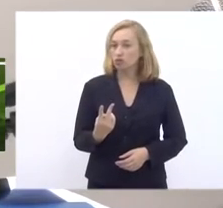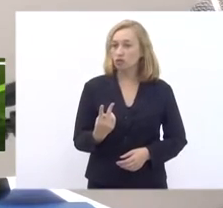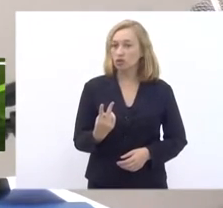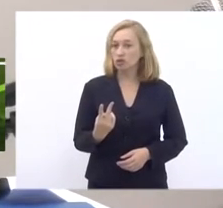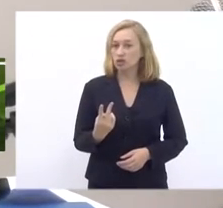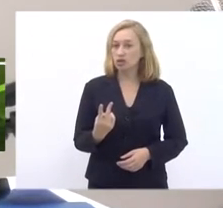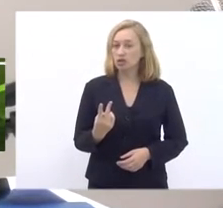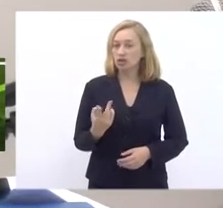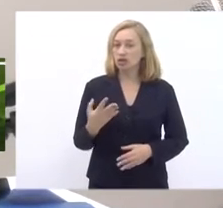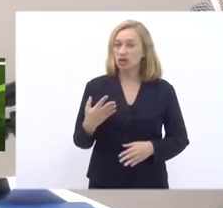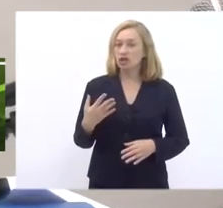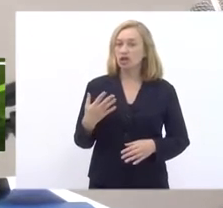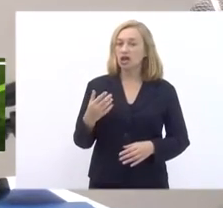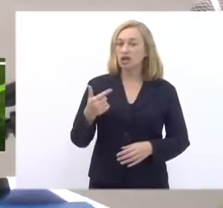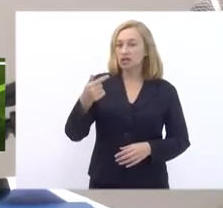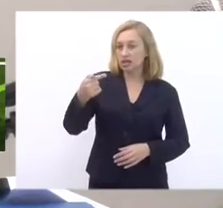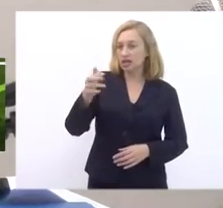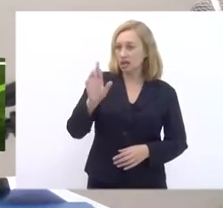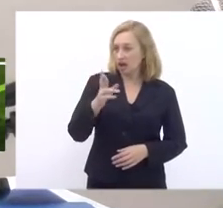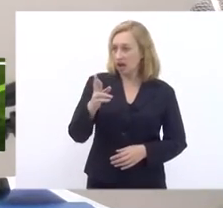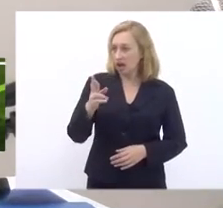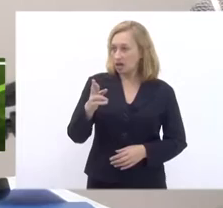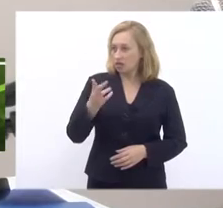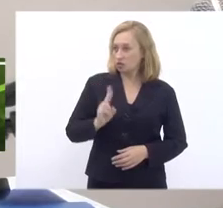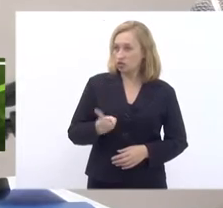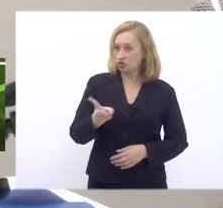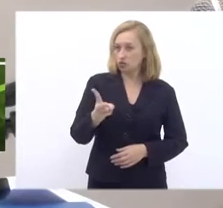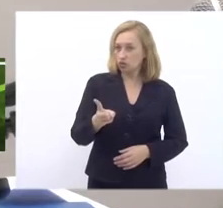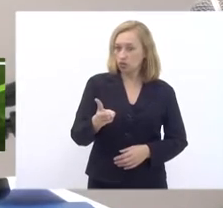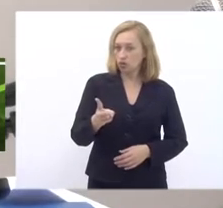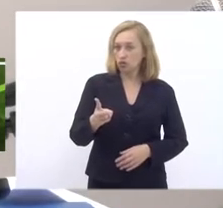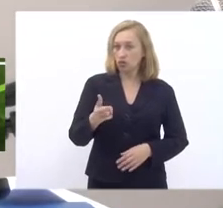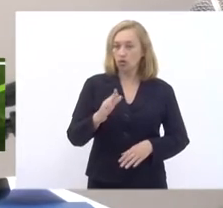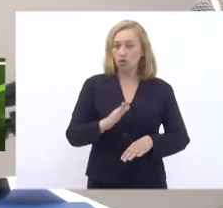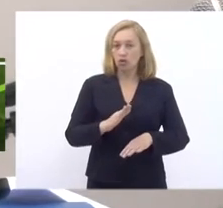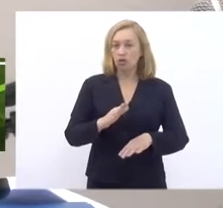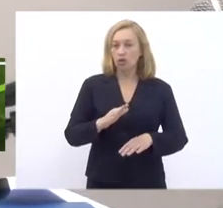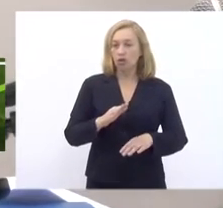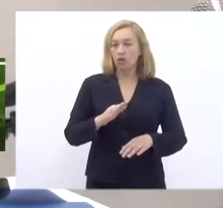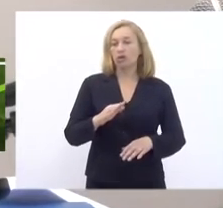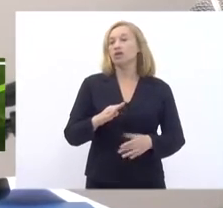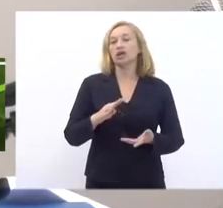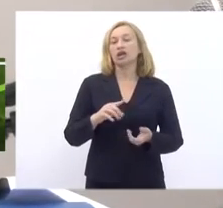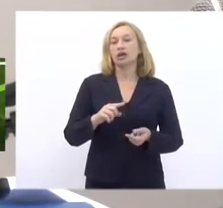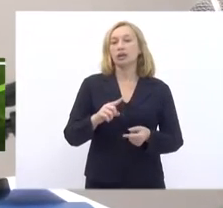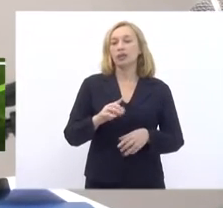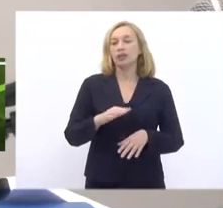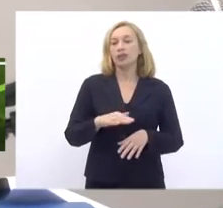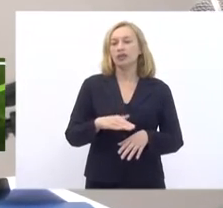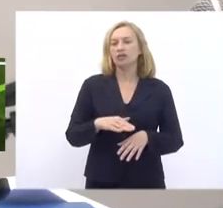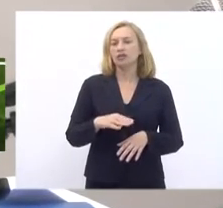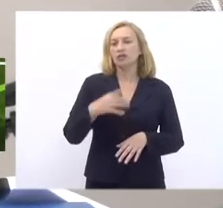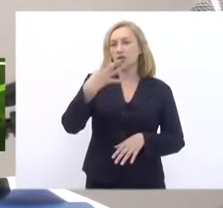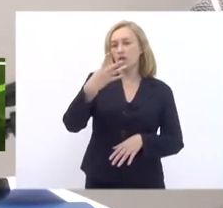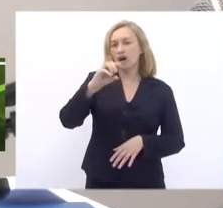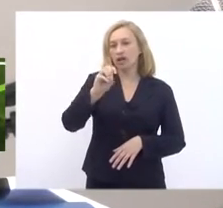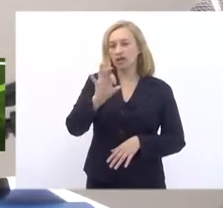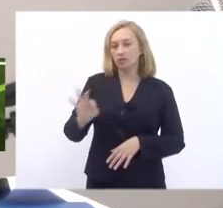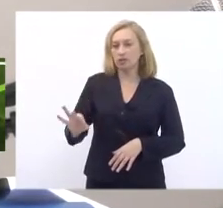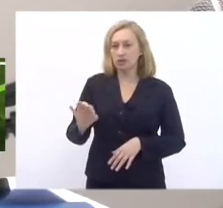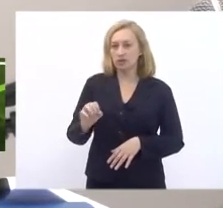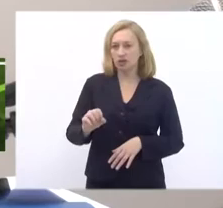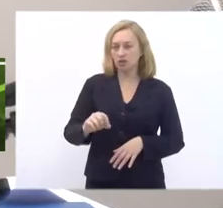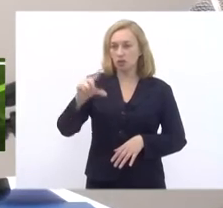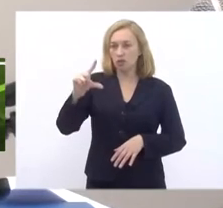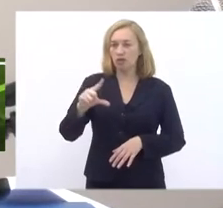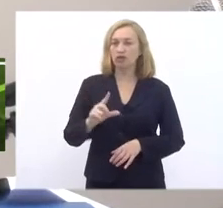para R$ 7,00, o que representaria um aumento de 40%, né, tendo em vista os R$ 5,00 atuais. Em segundo lugar, se